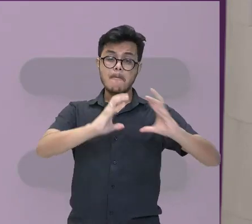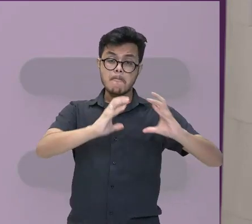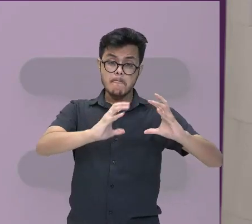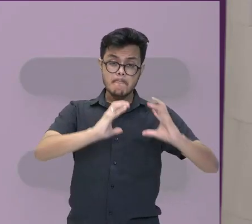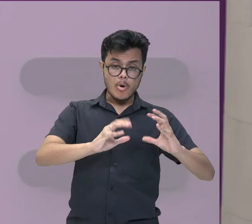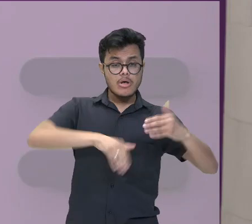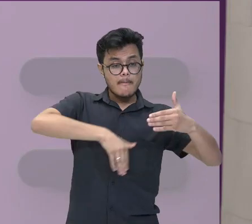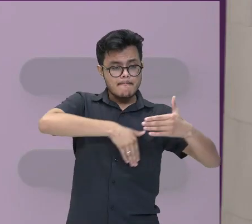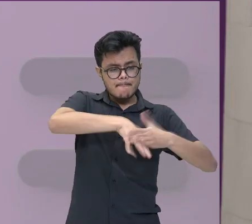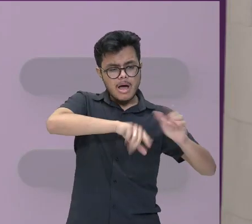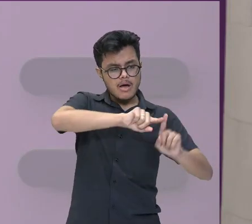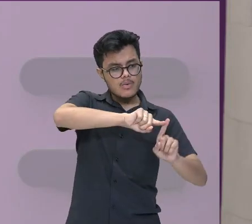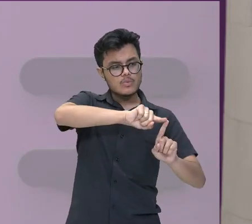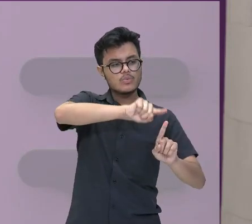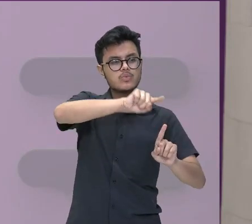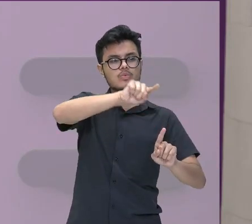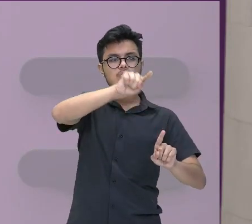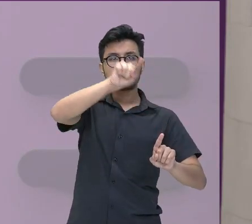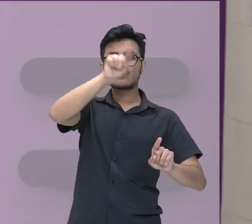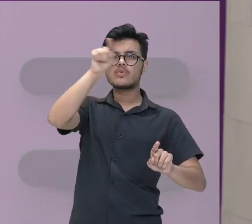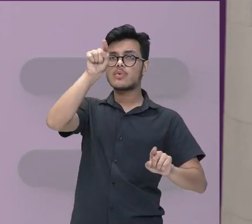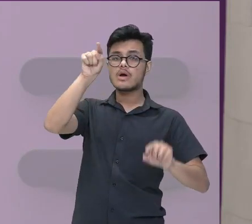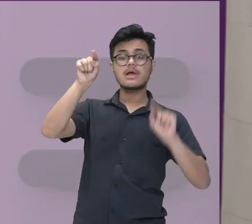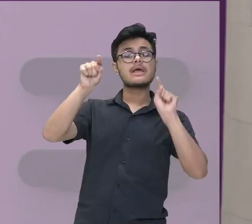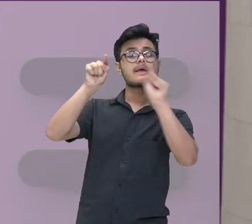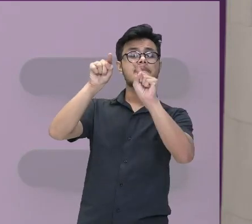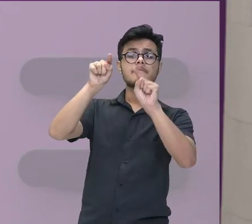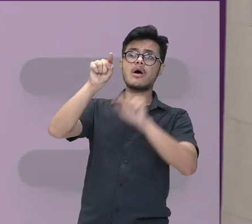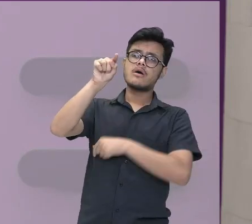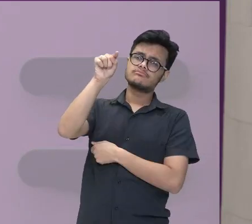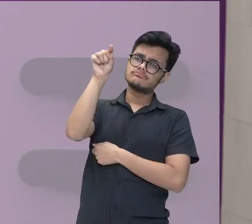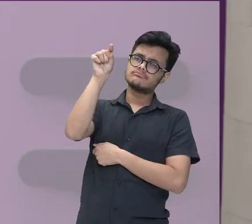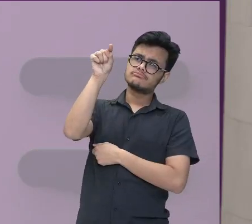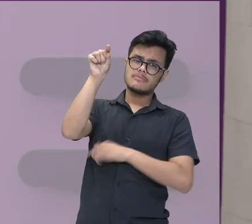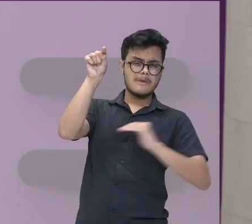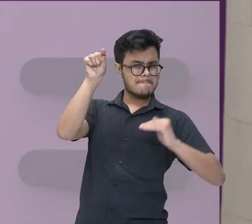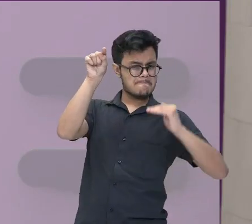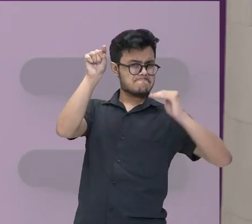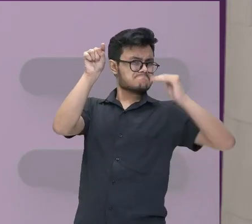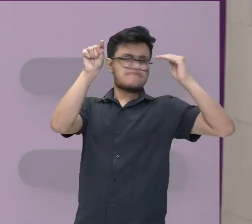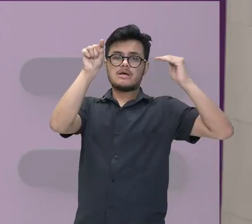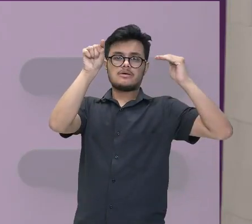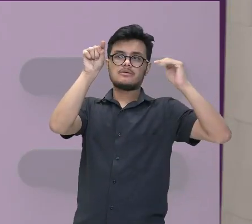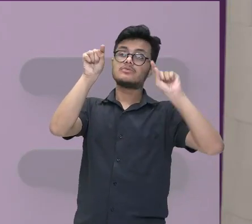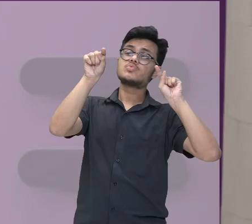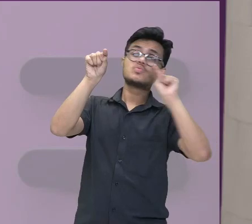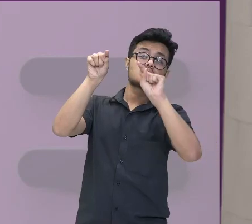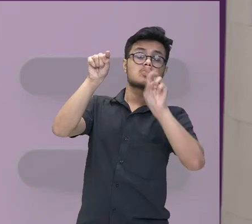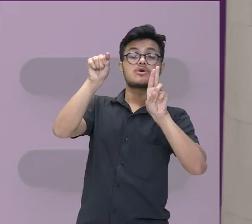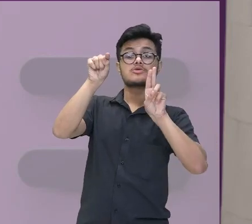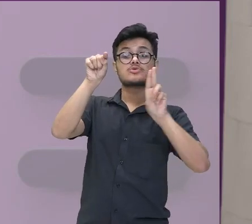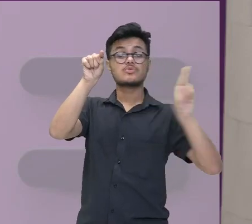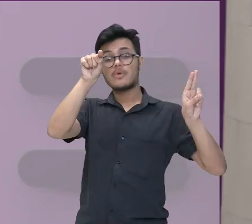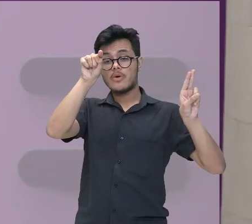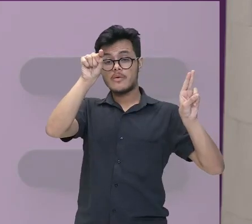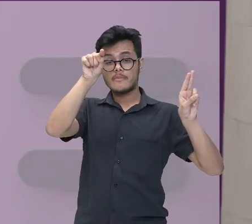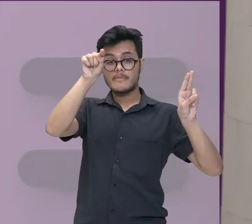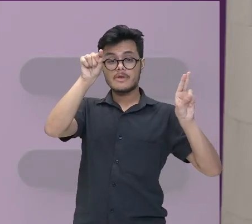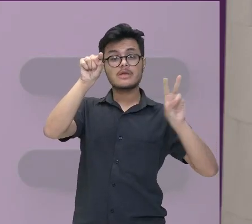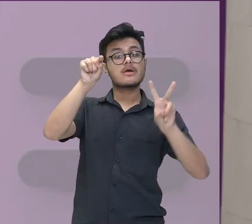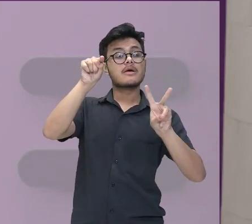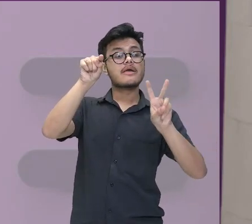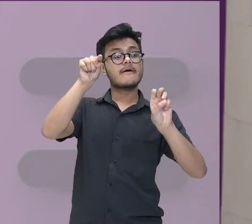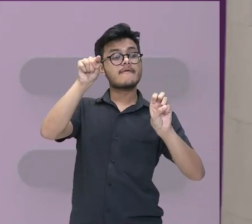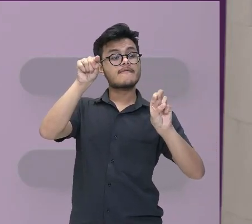começa a descer. Esse ponto máximo que ela atinge, nós chamamos ali de